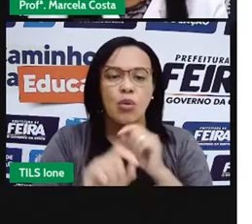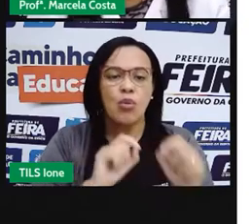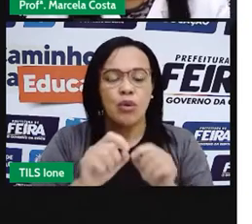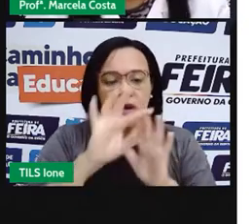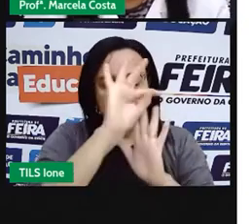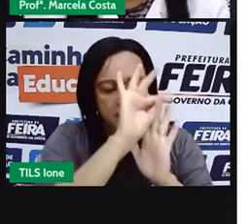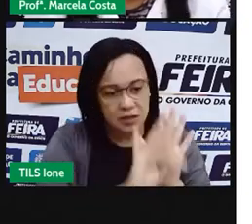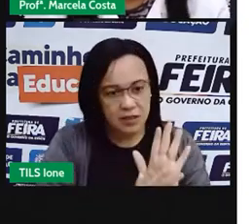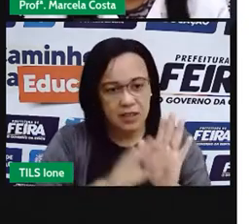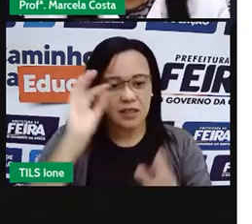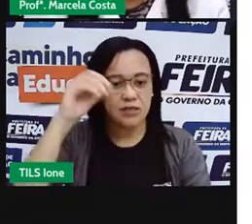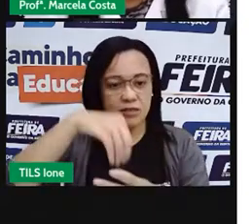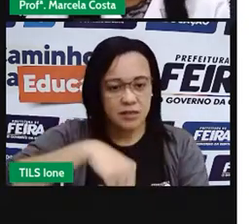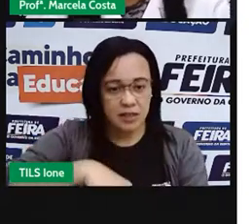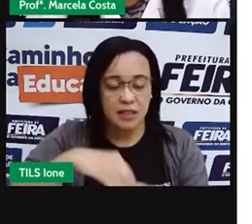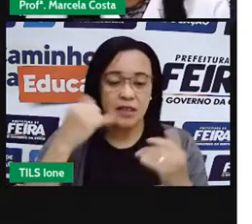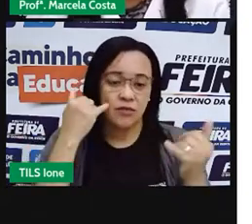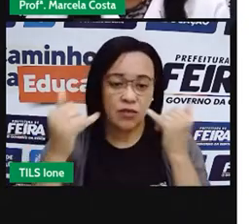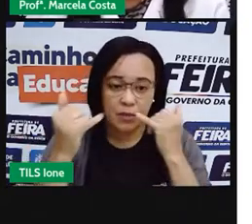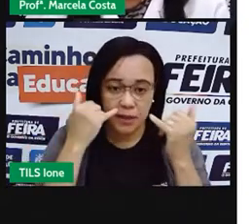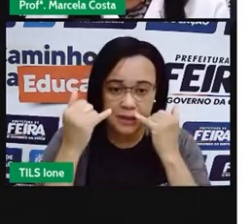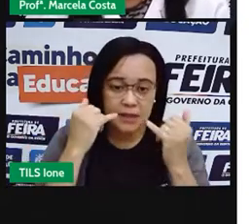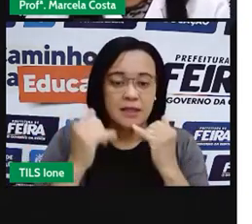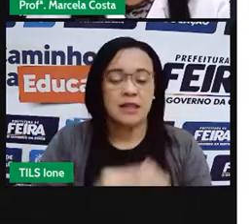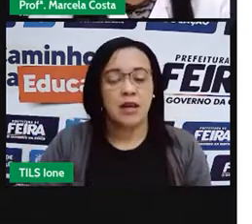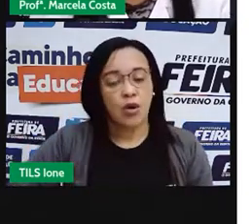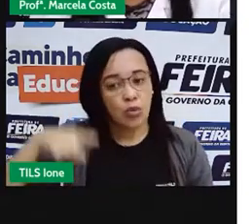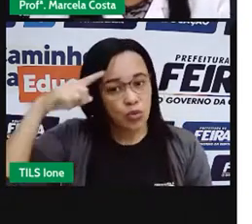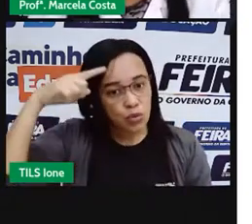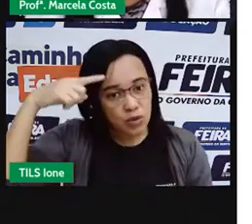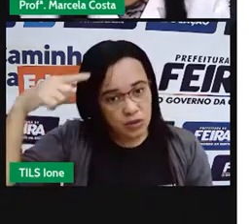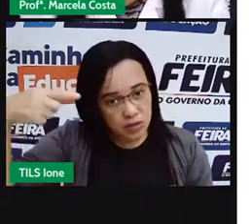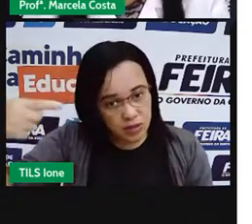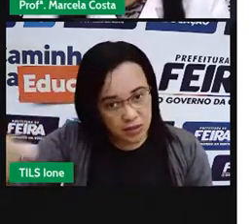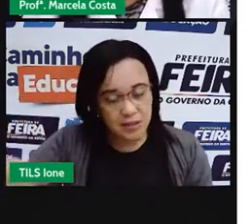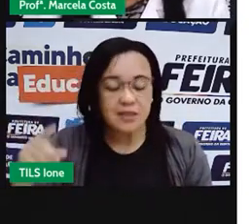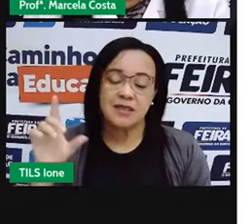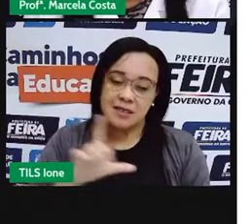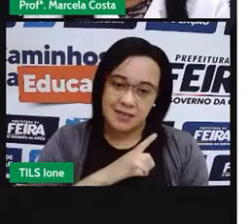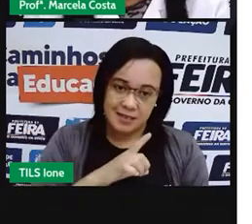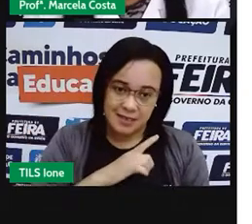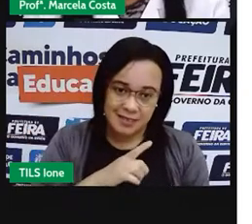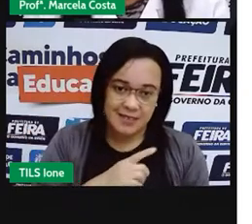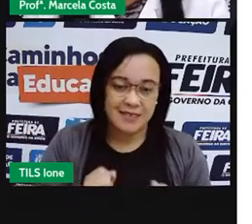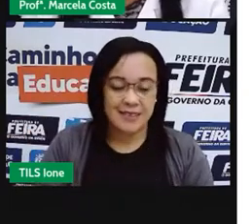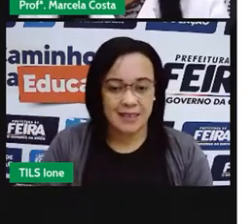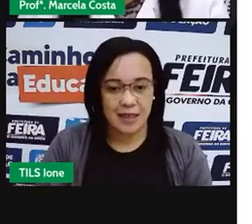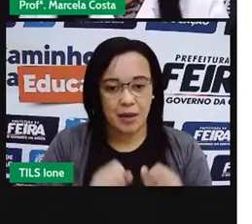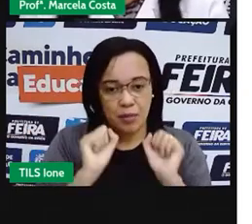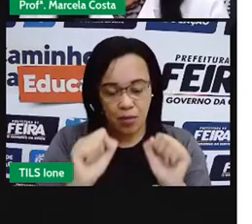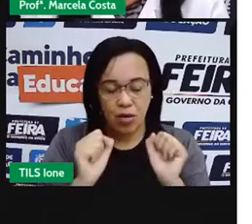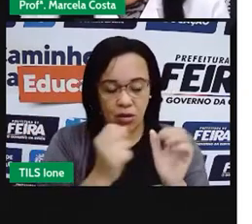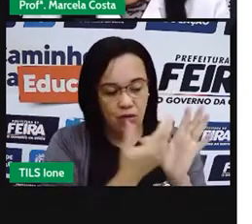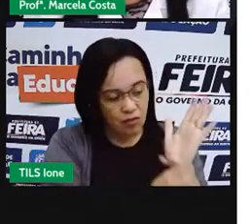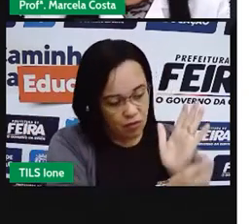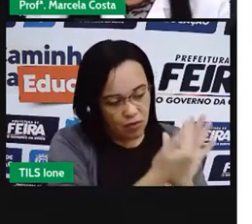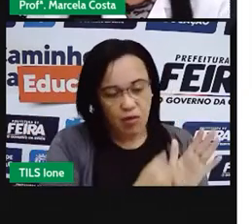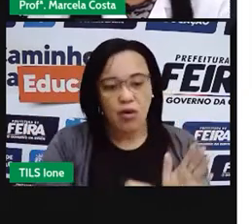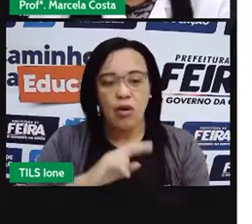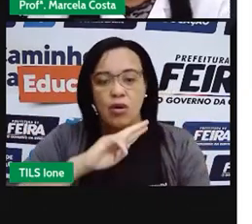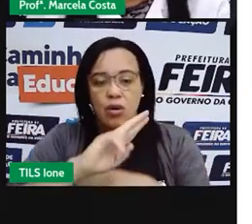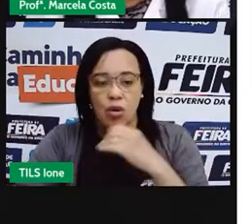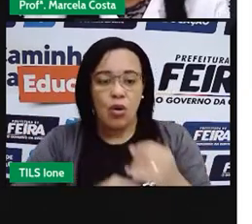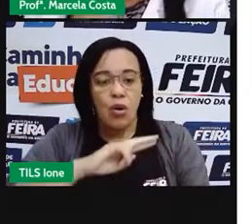textos que a gente encontra no nosso cotidiano, seja ele impresso, digital. Você também